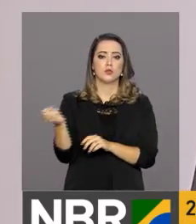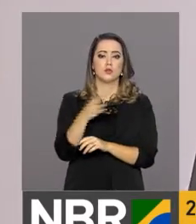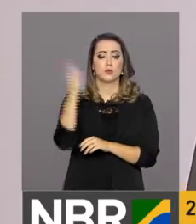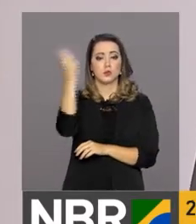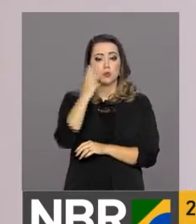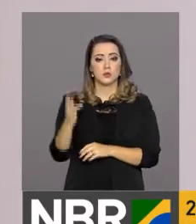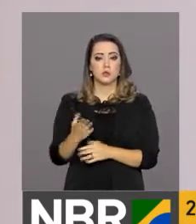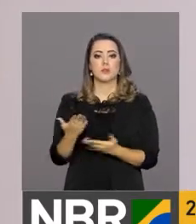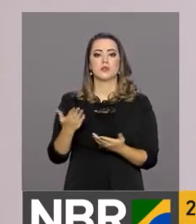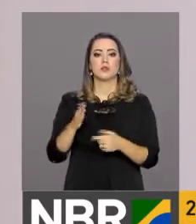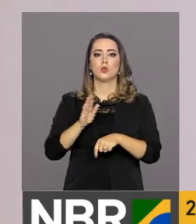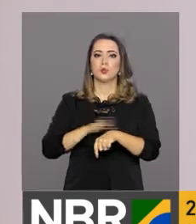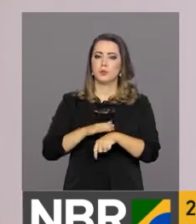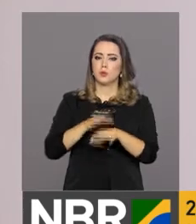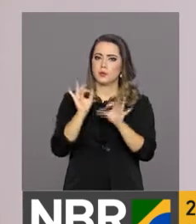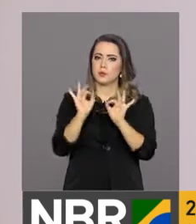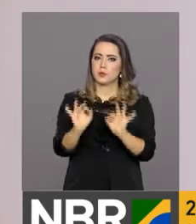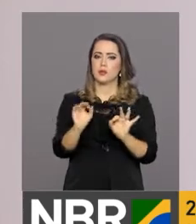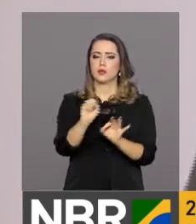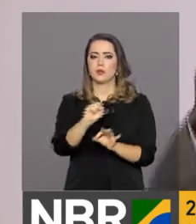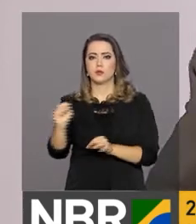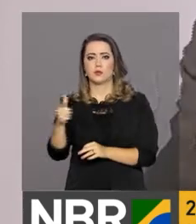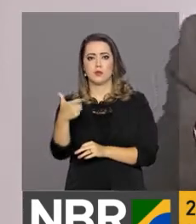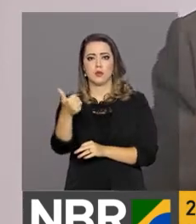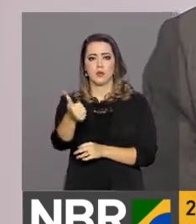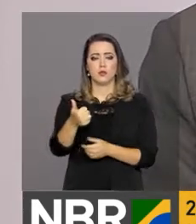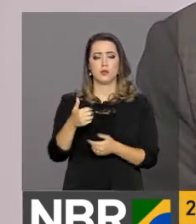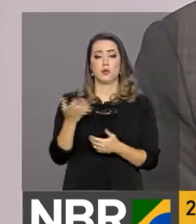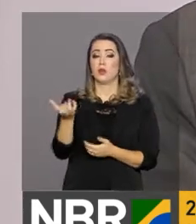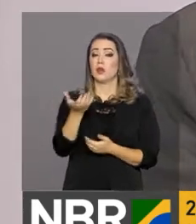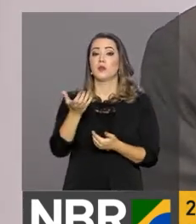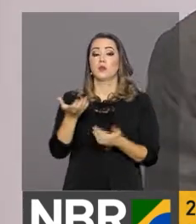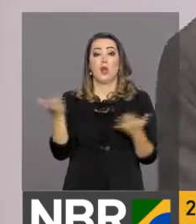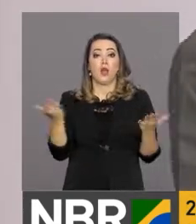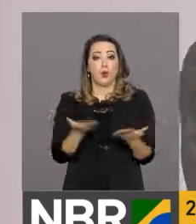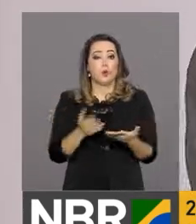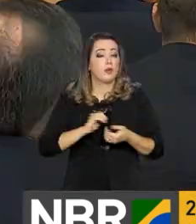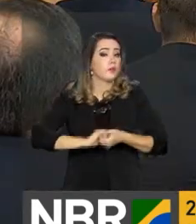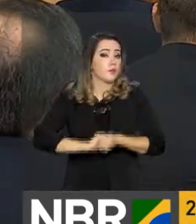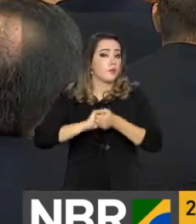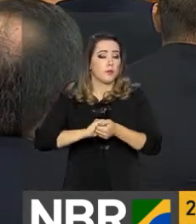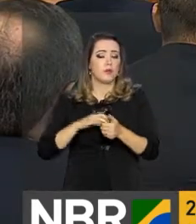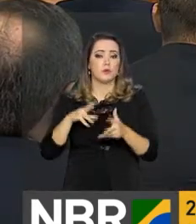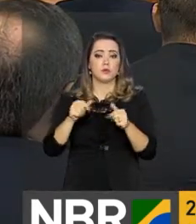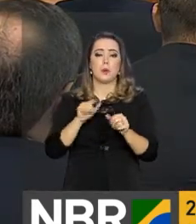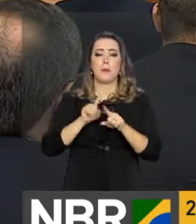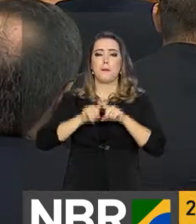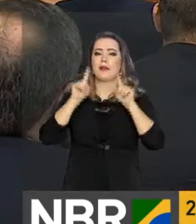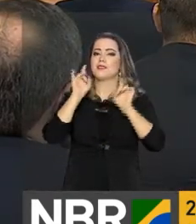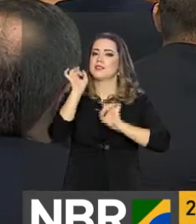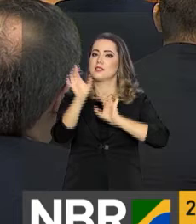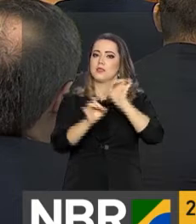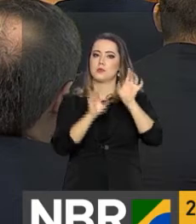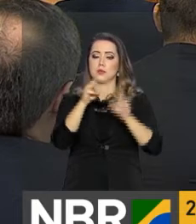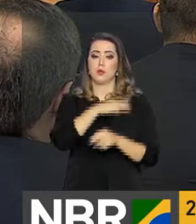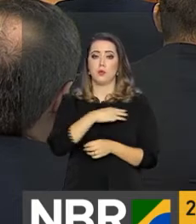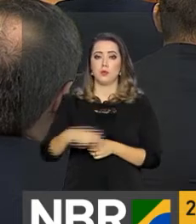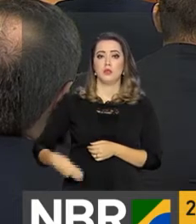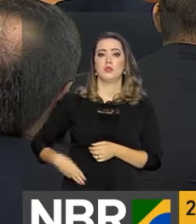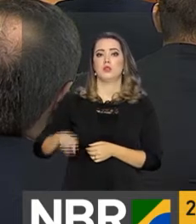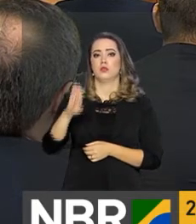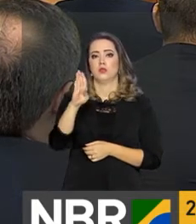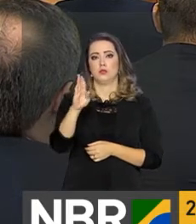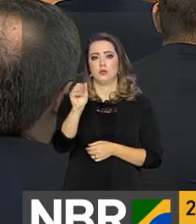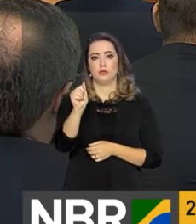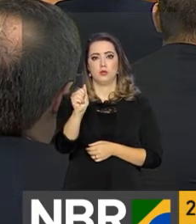neste momento eu quero basicamente cumprimentar a todos os deputados federais senador mas especialmente o ministro waldir pela